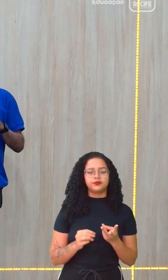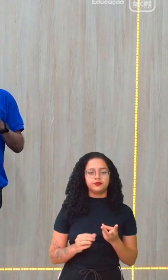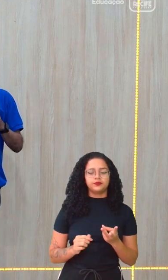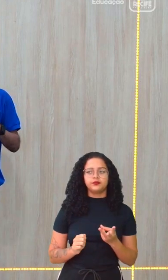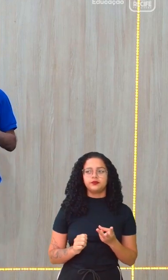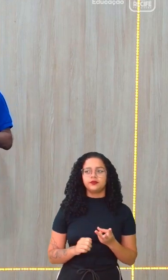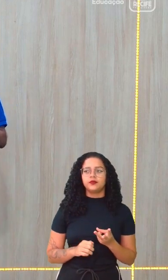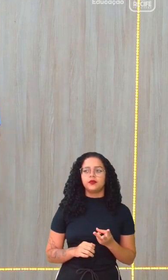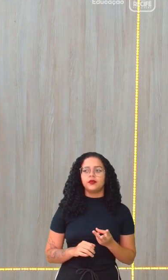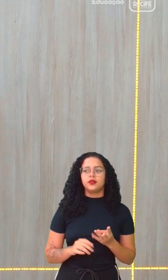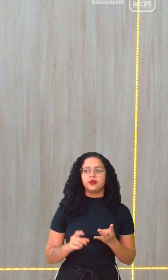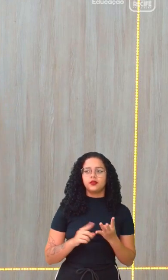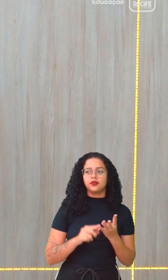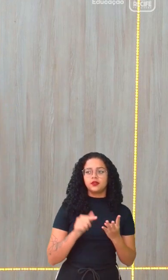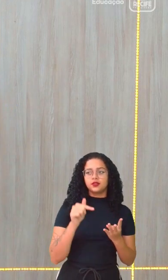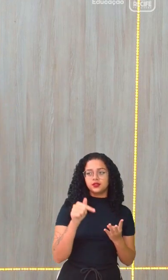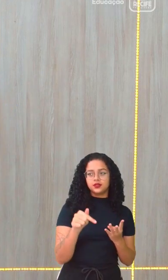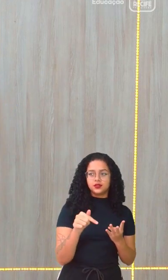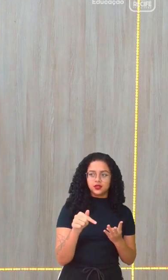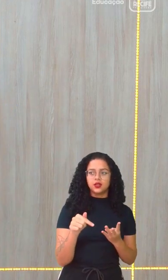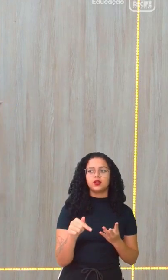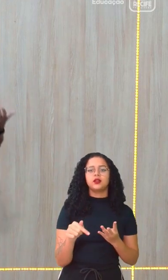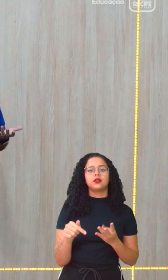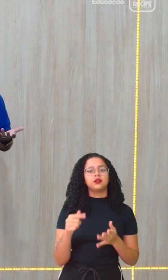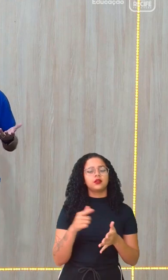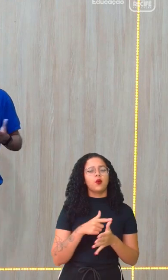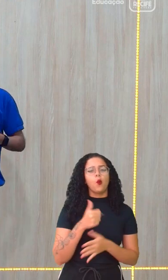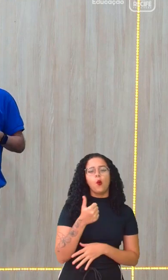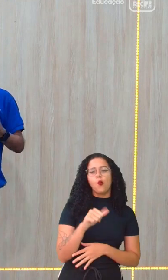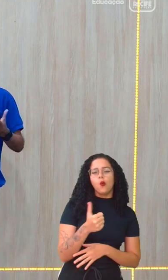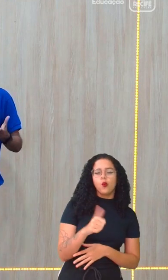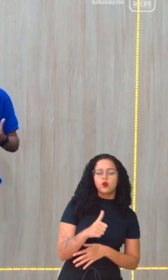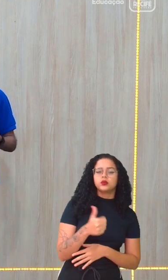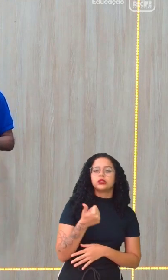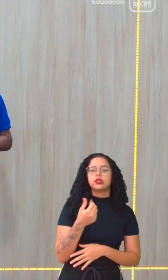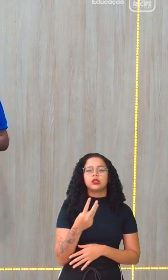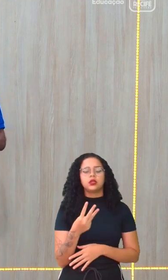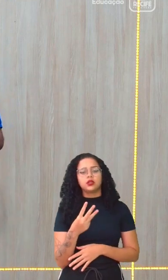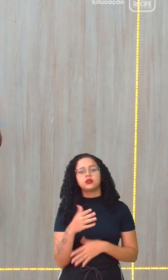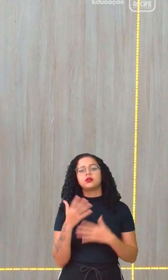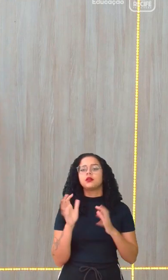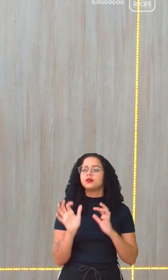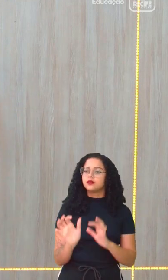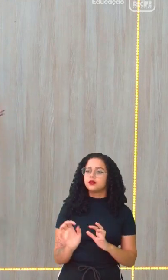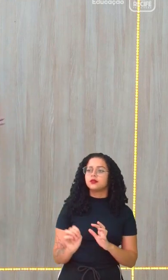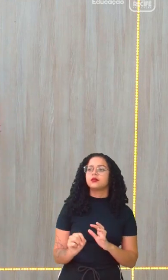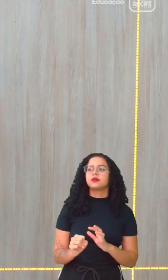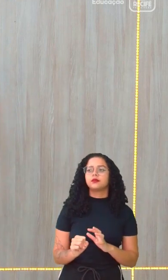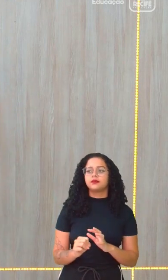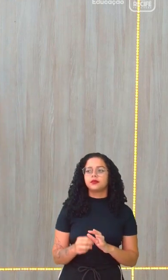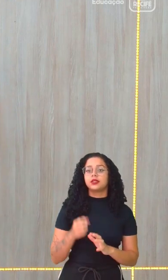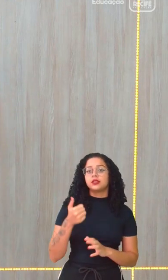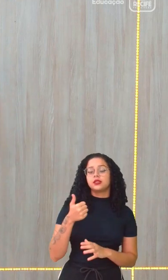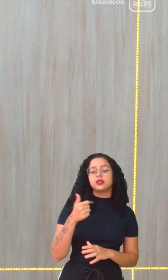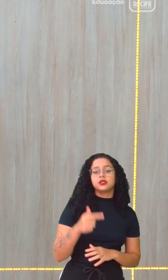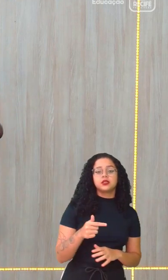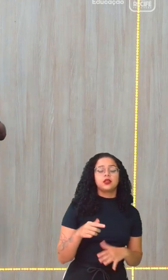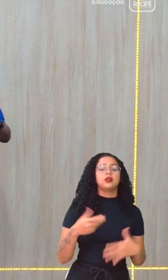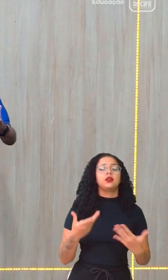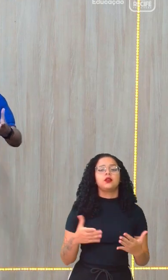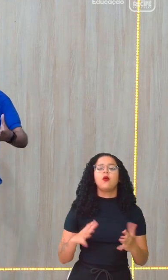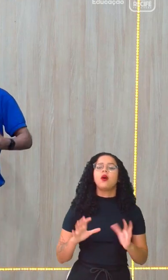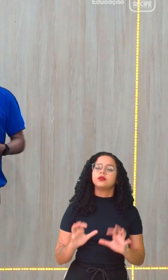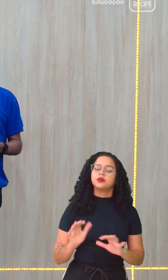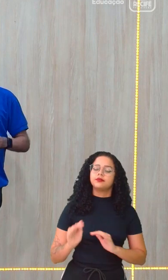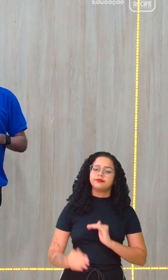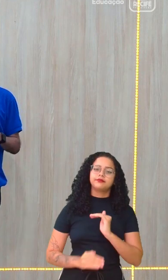A gente vai ter aí o número 7, o número 11, o número 13, e aí 17, e aí